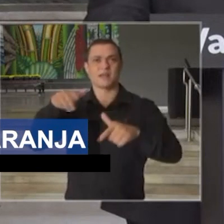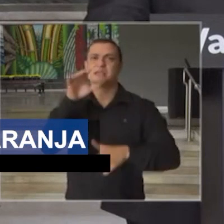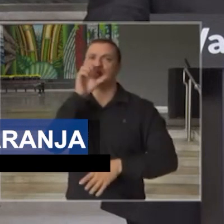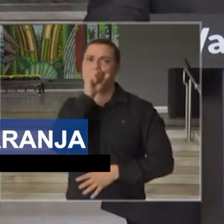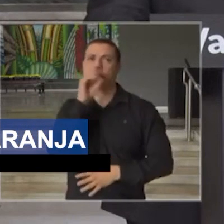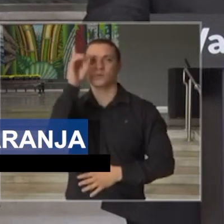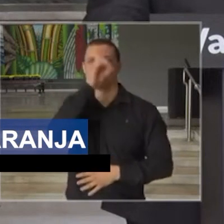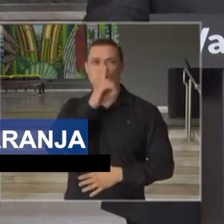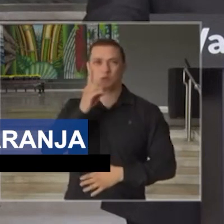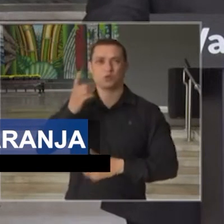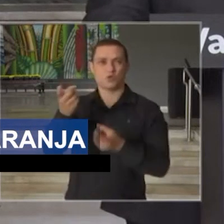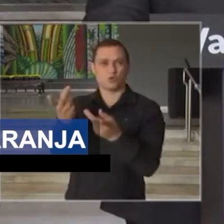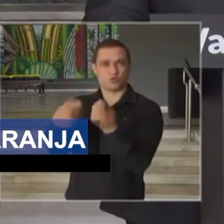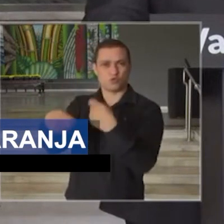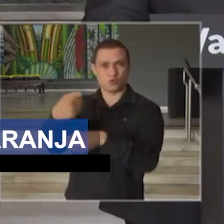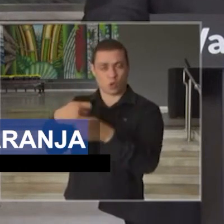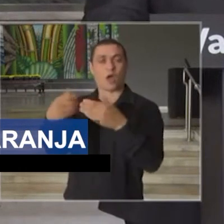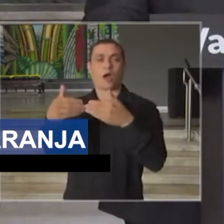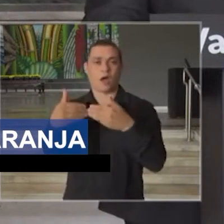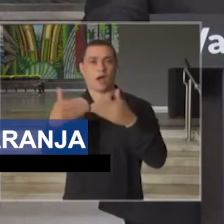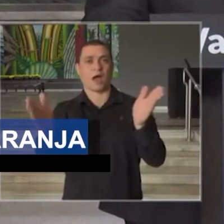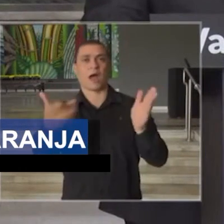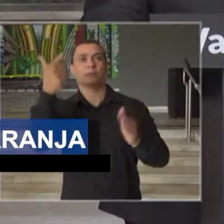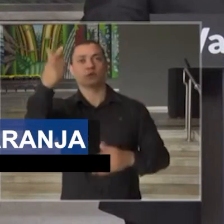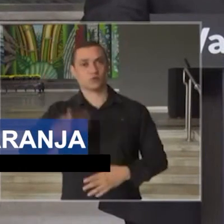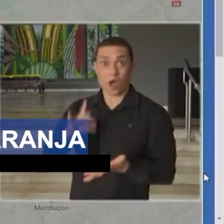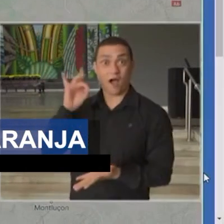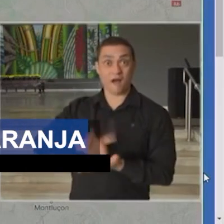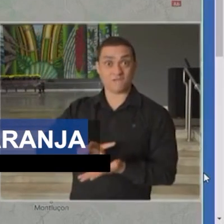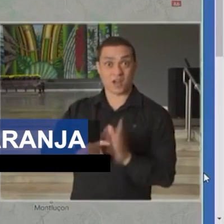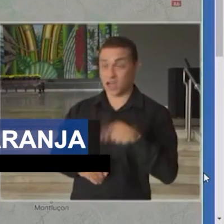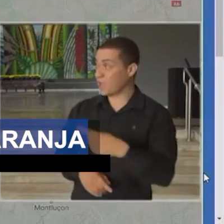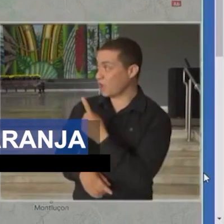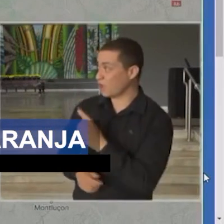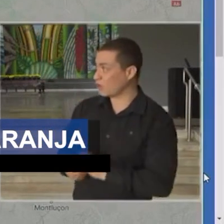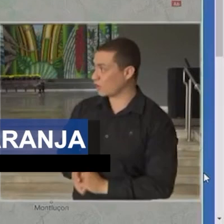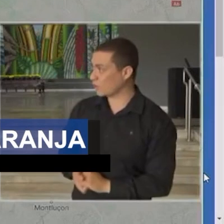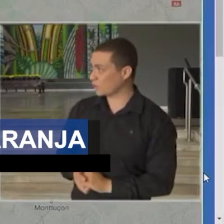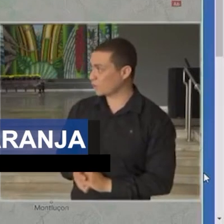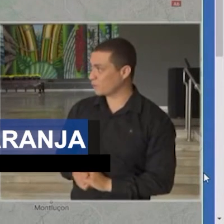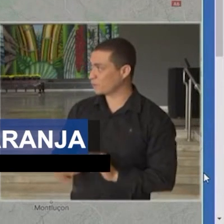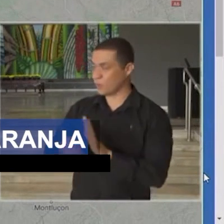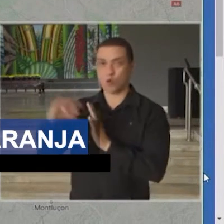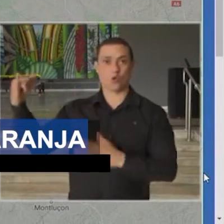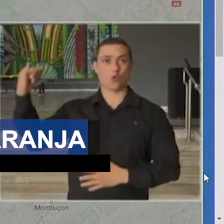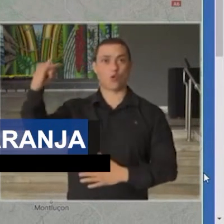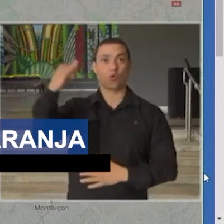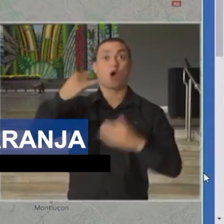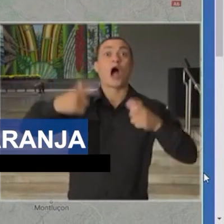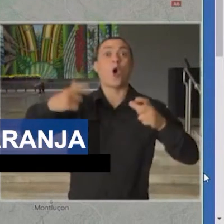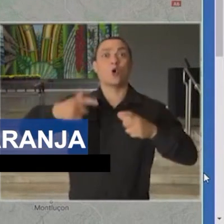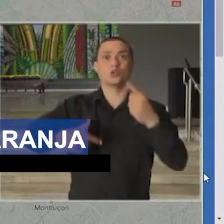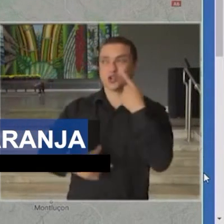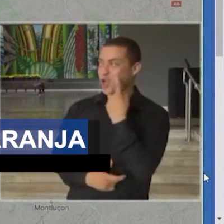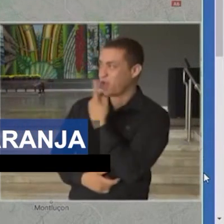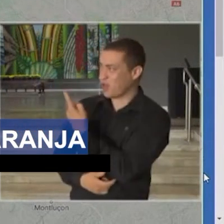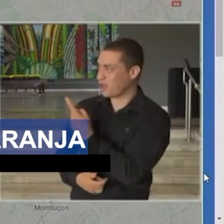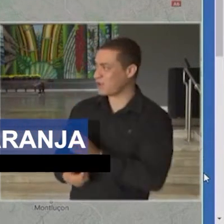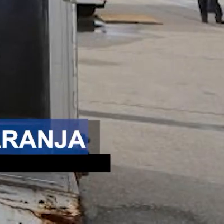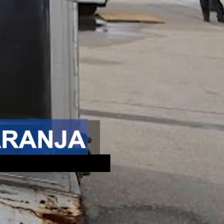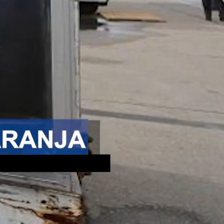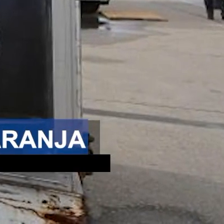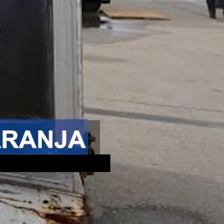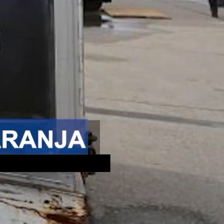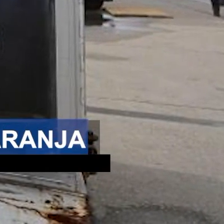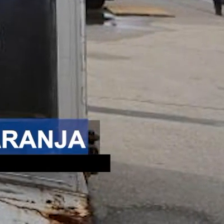final de semana sejam retomadas em todo o estado de São Paulo ainda durante a coletiva de imprensa o governador anunciou